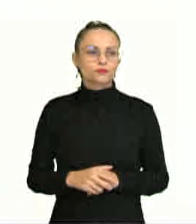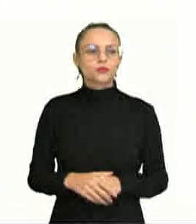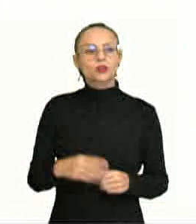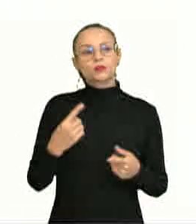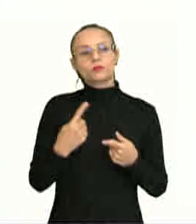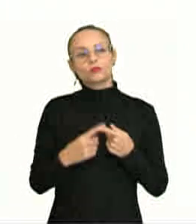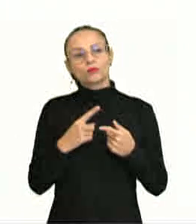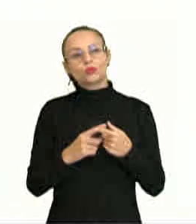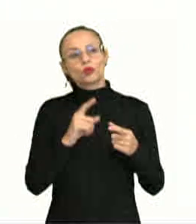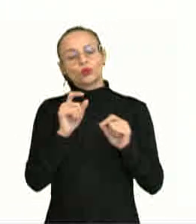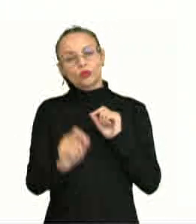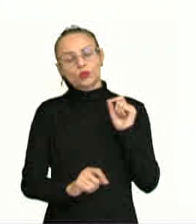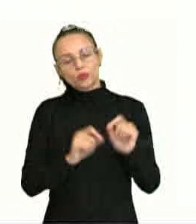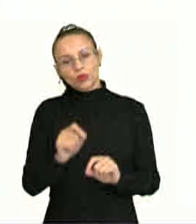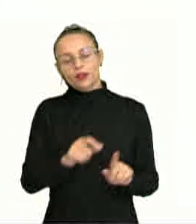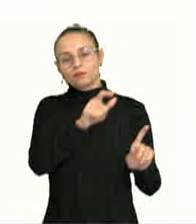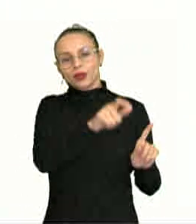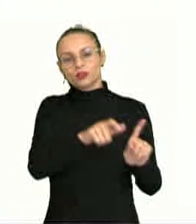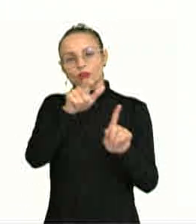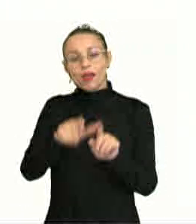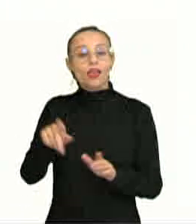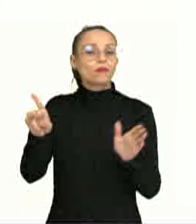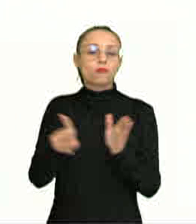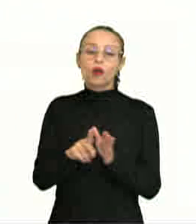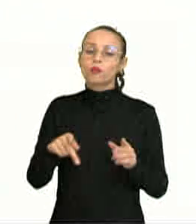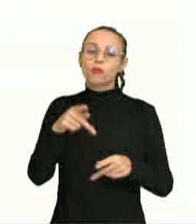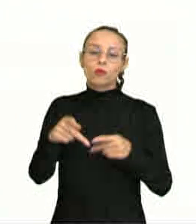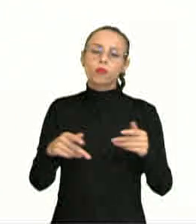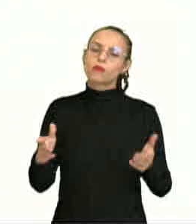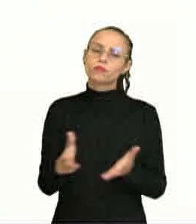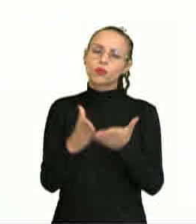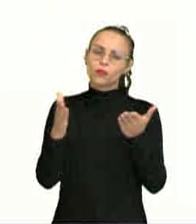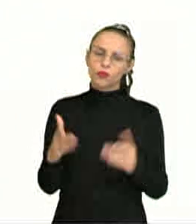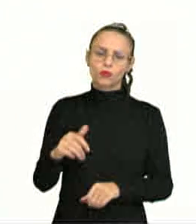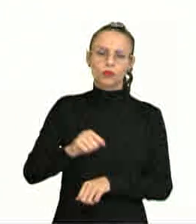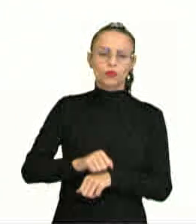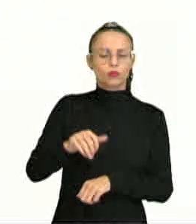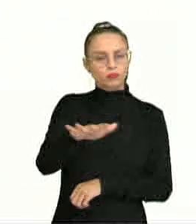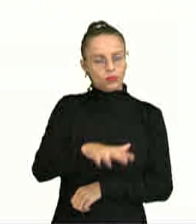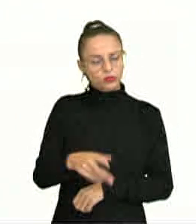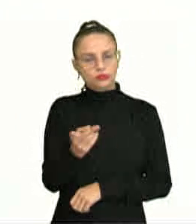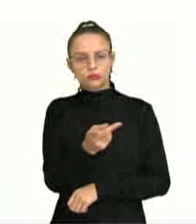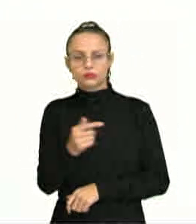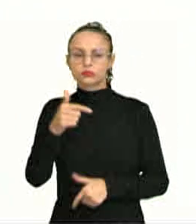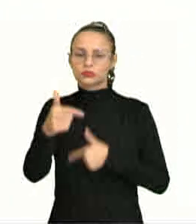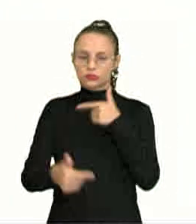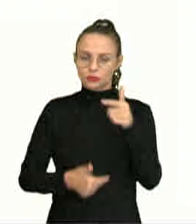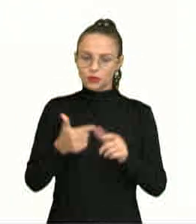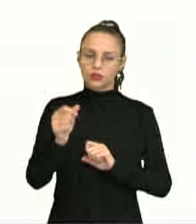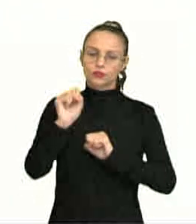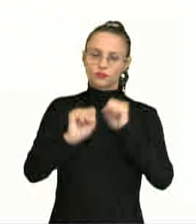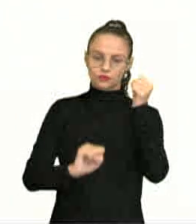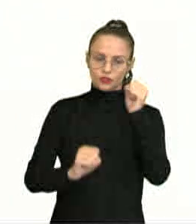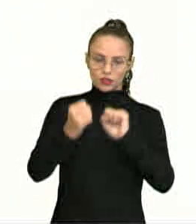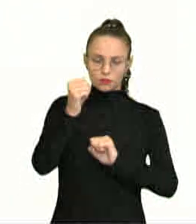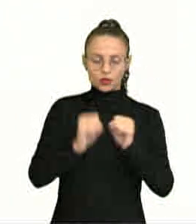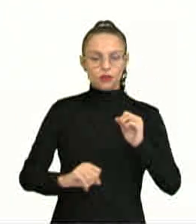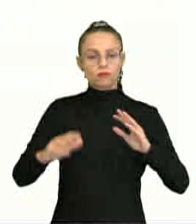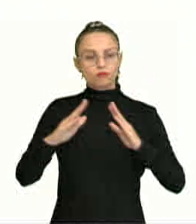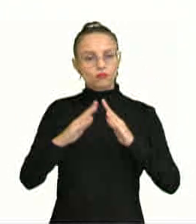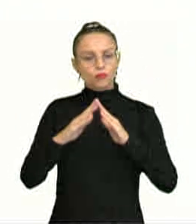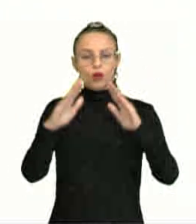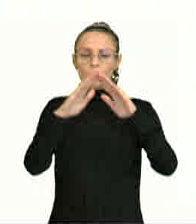interpretação, a gente tem o quê? Que as personagens são de origem popular, são trabalhadores de fábrica que moram